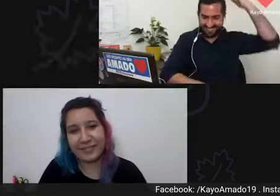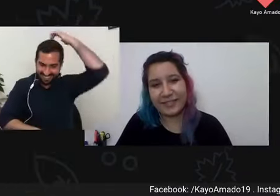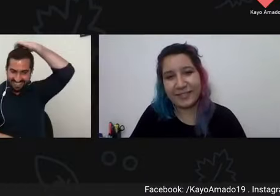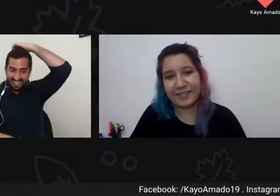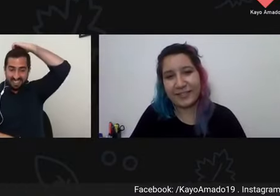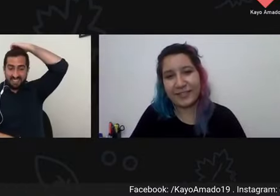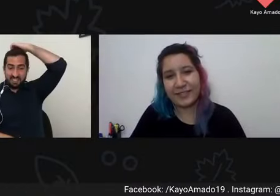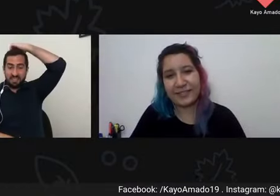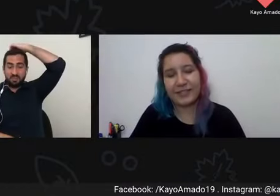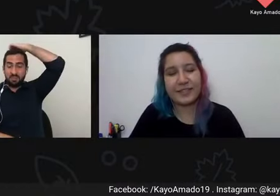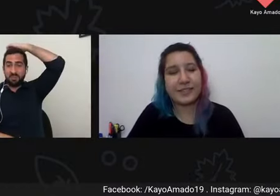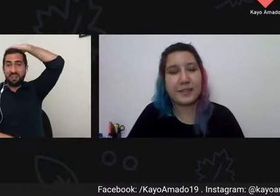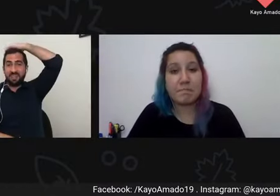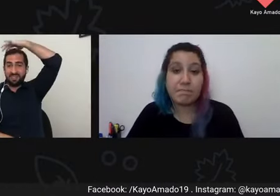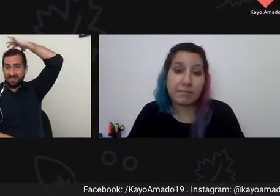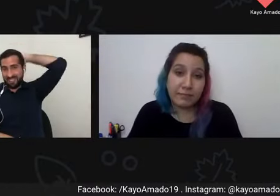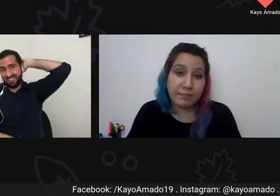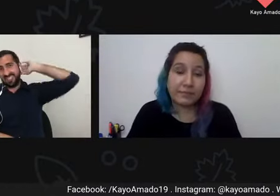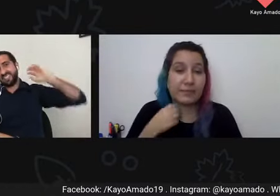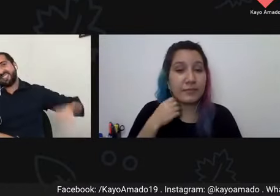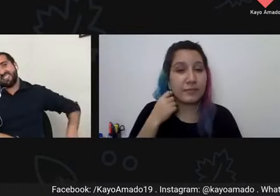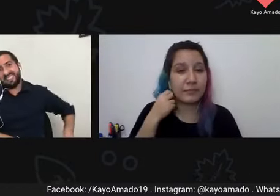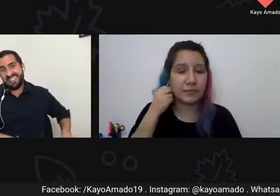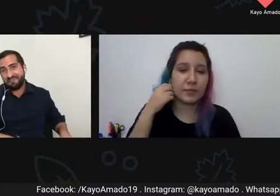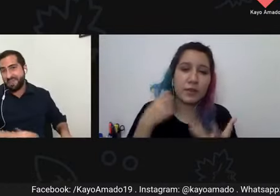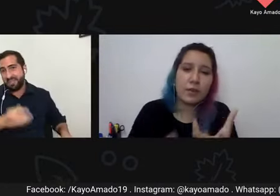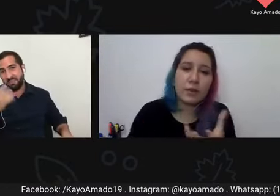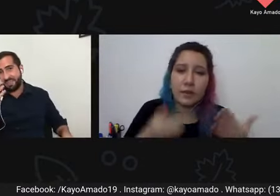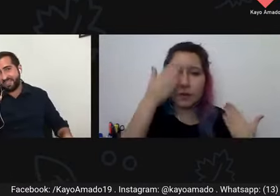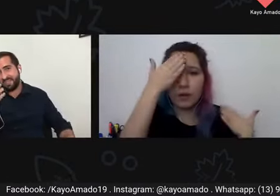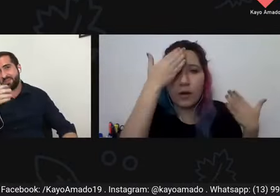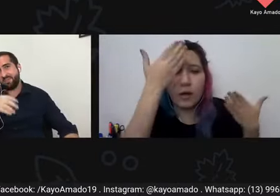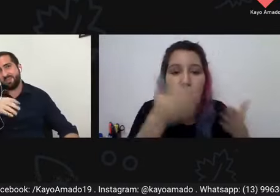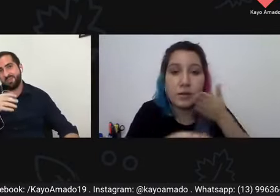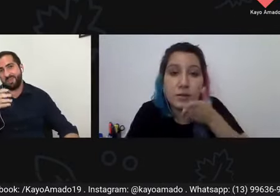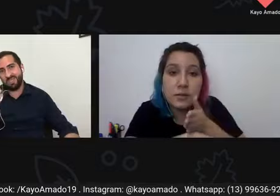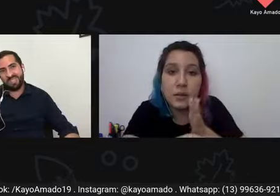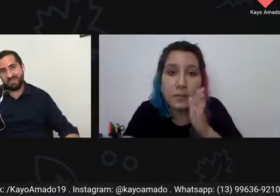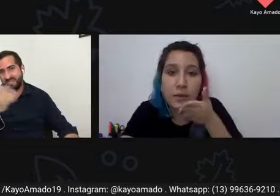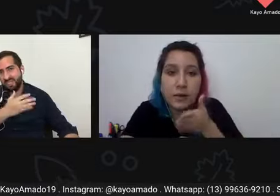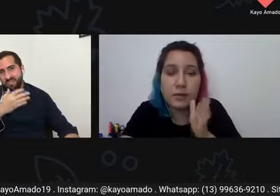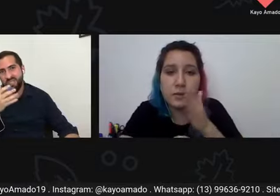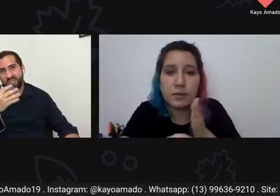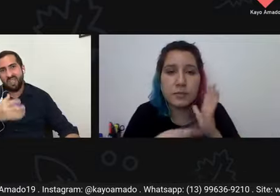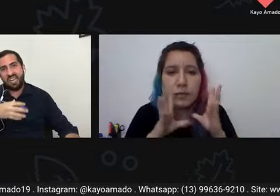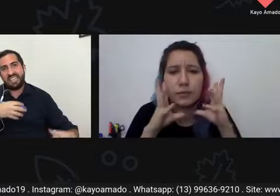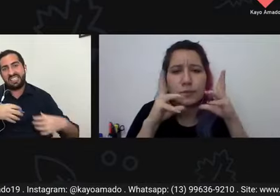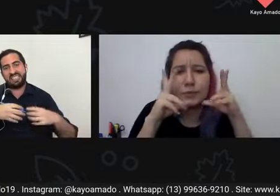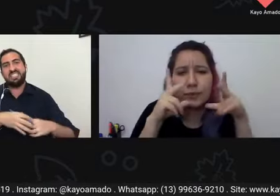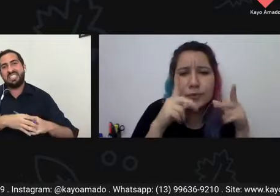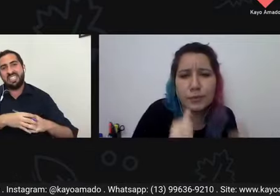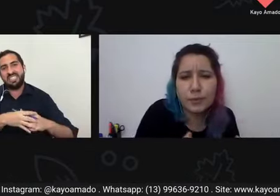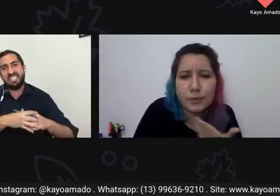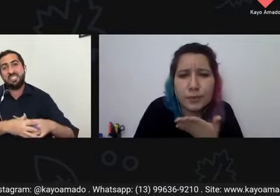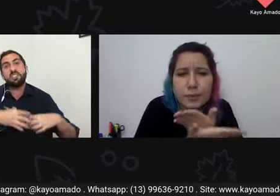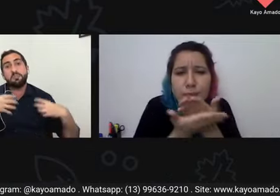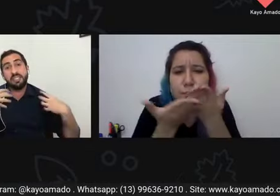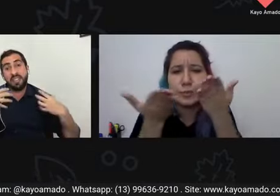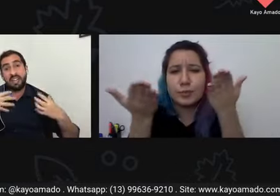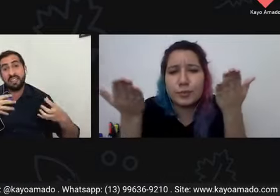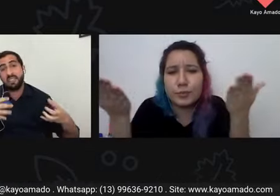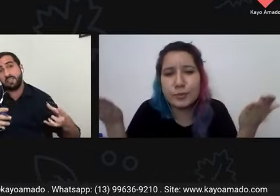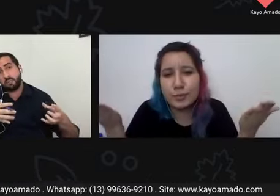Valeu. É isso aí, pessoal. Eu quero agradecer a participação de todos vocês. Vocês viram, aqui a gente tem